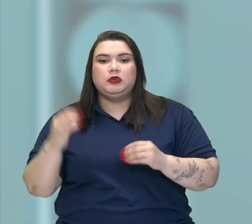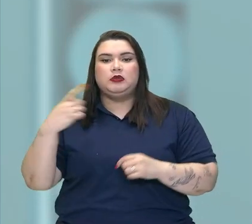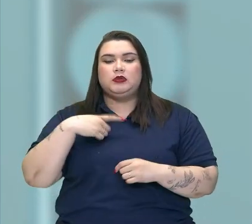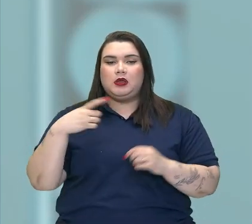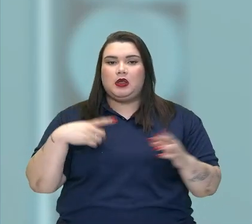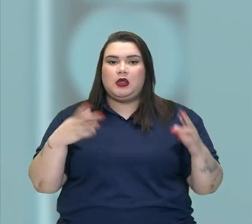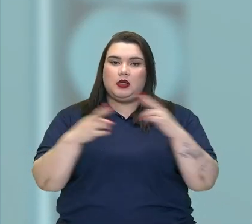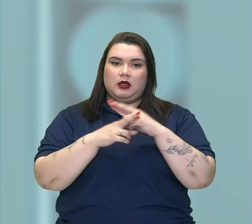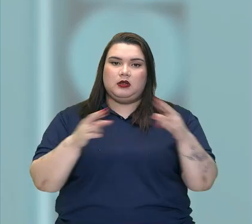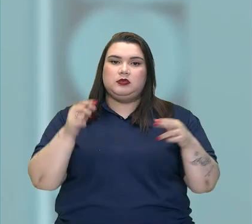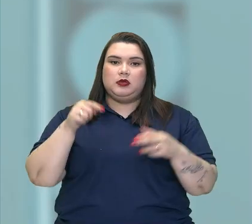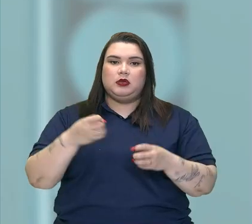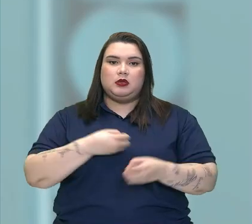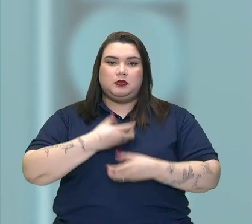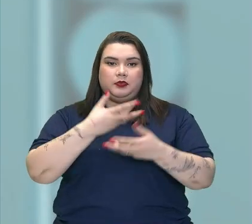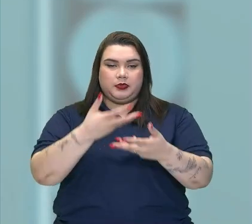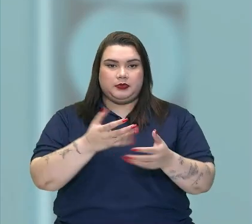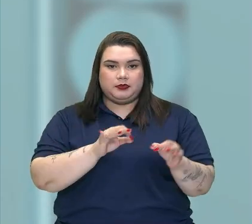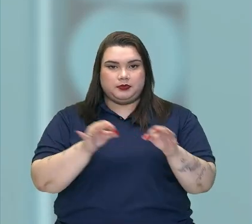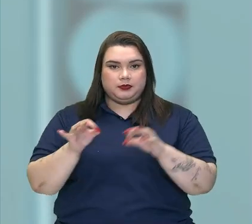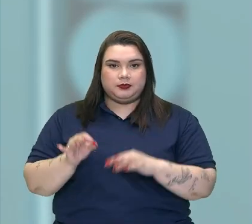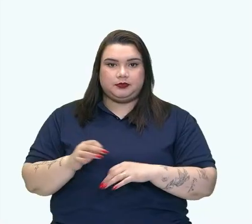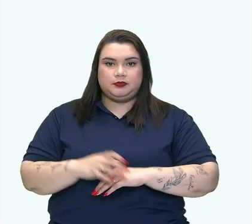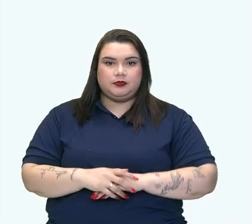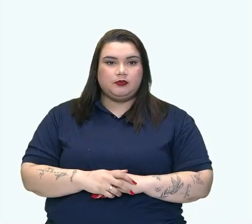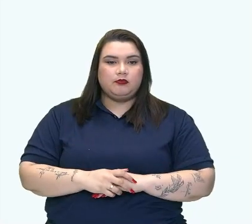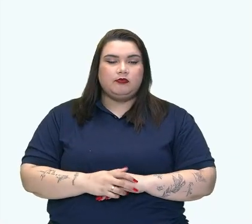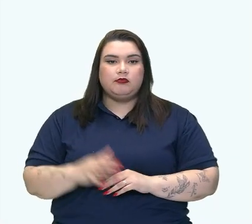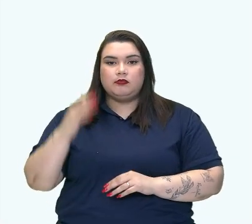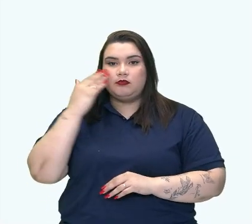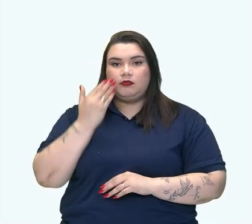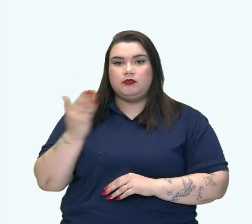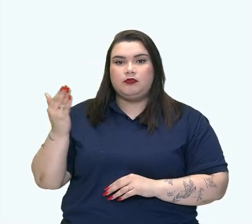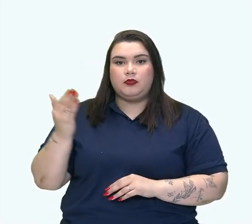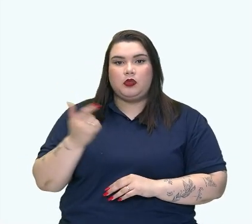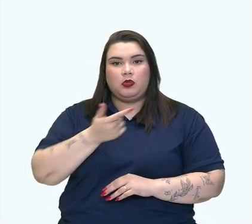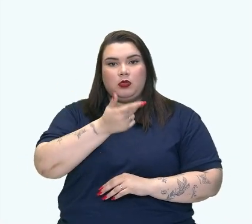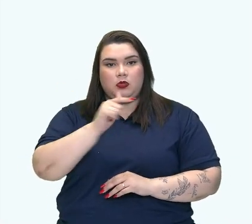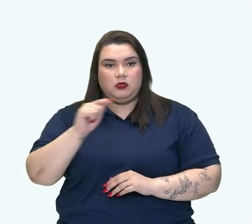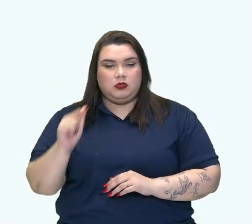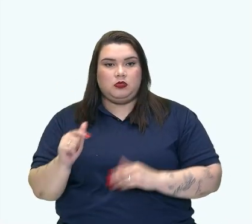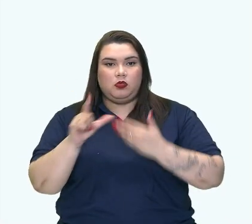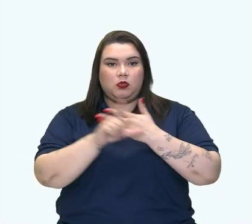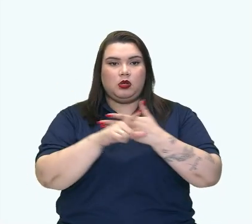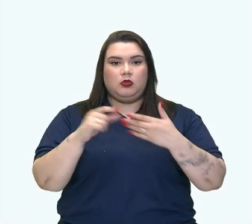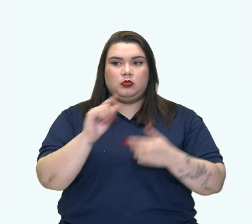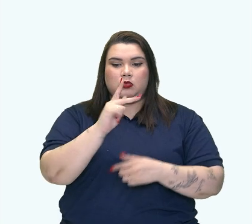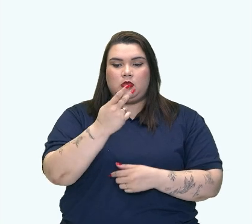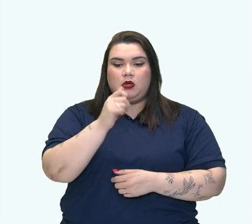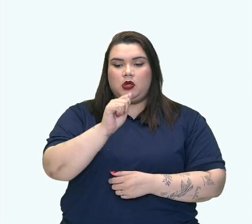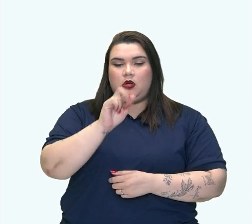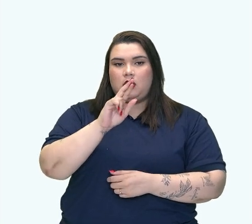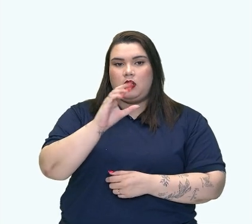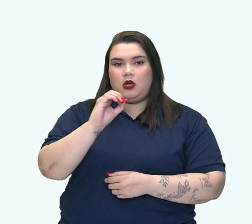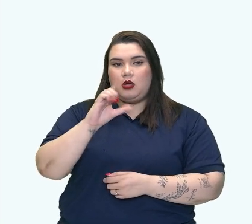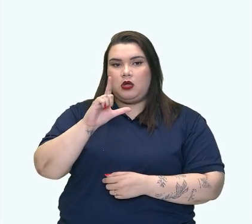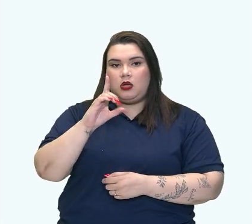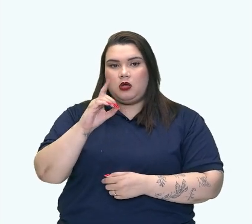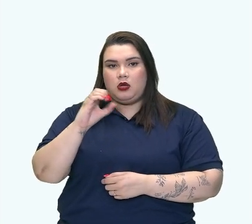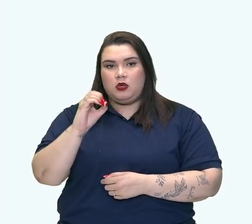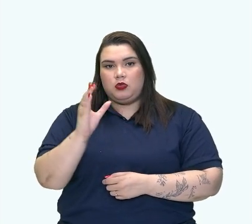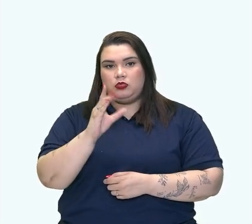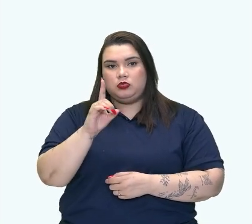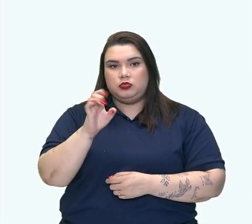lá da poesia concreta. Observando na sequência, nós temos o Haroldo de Campos, que também foi poeta, ensaísta e